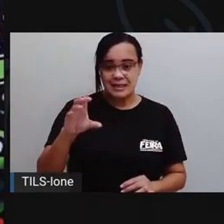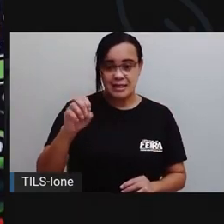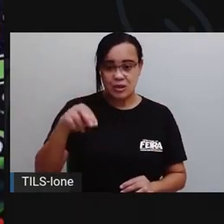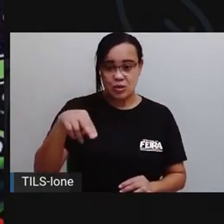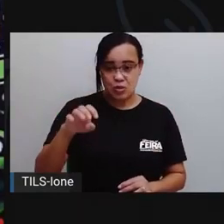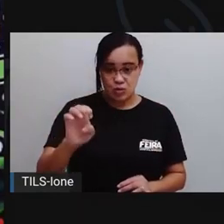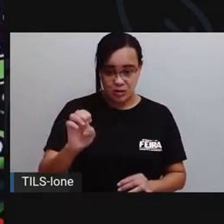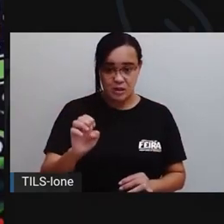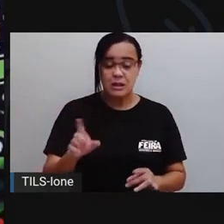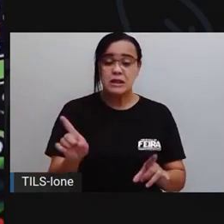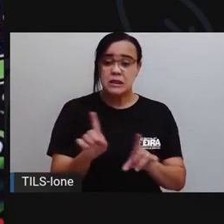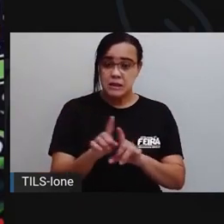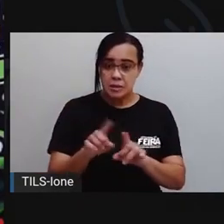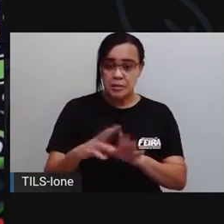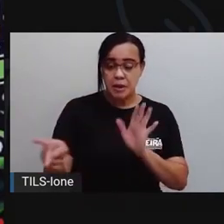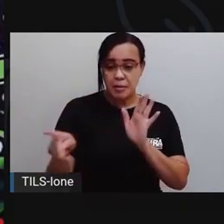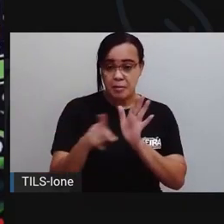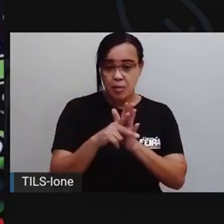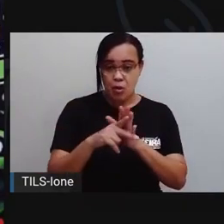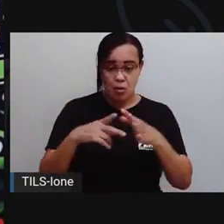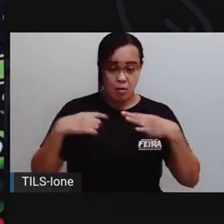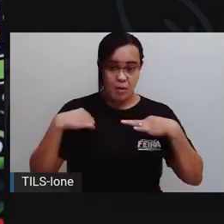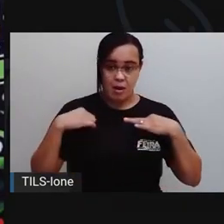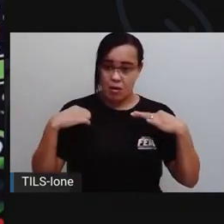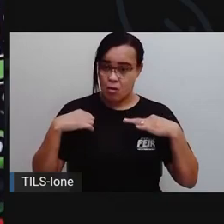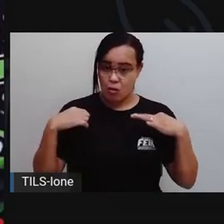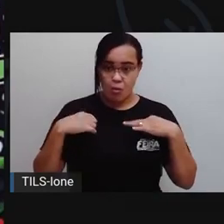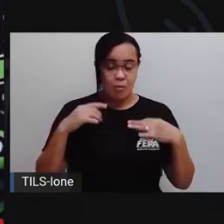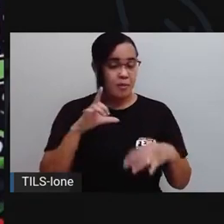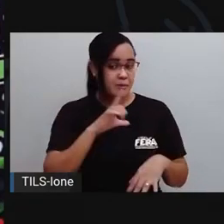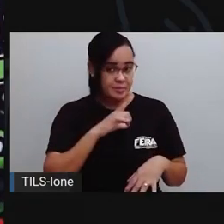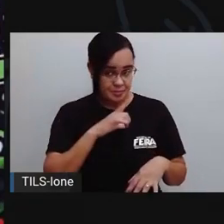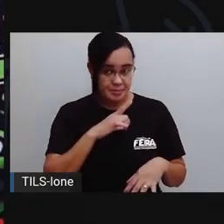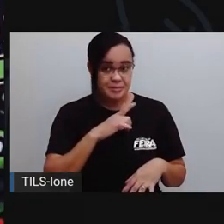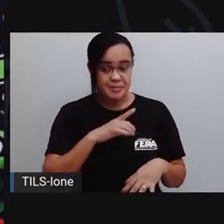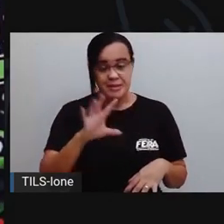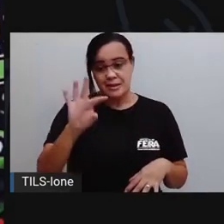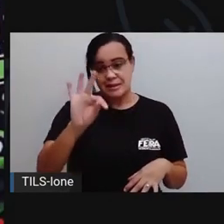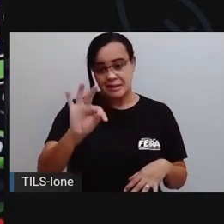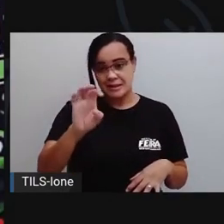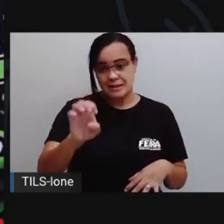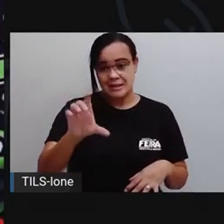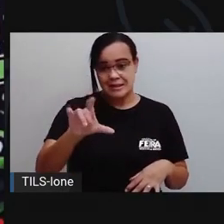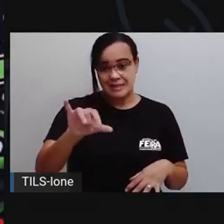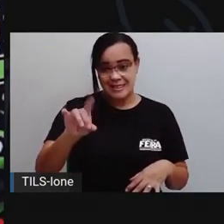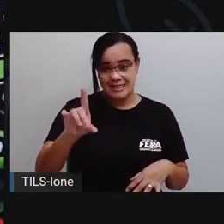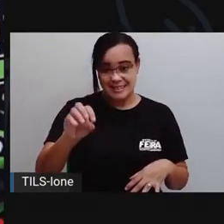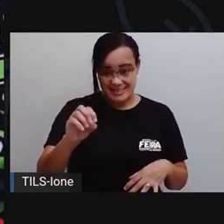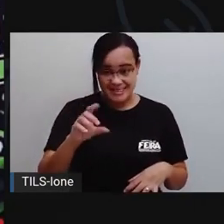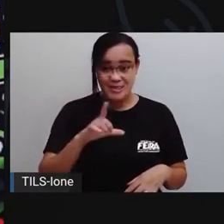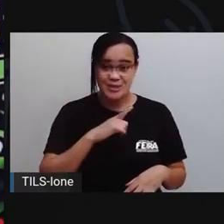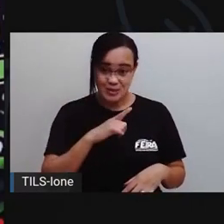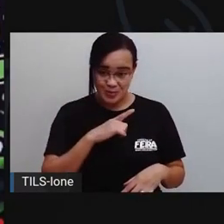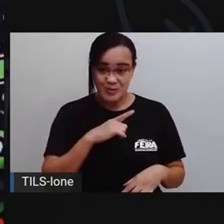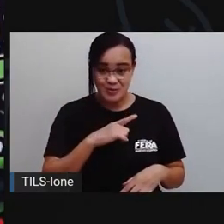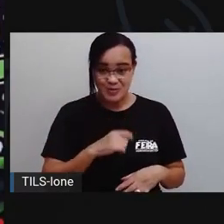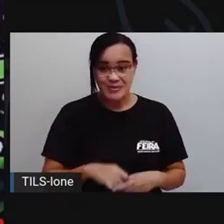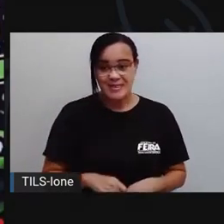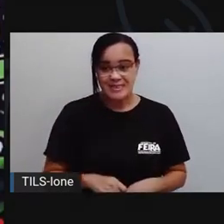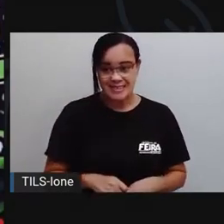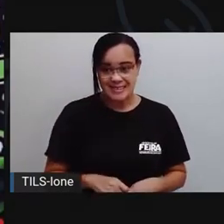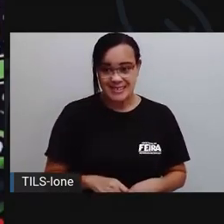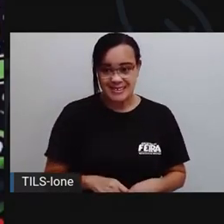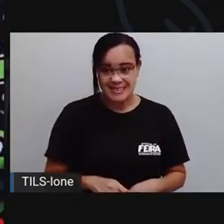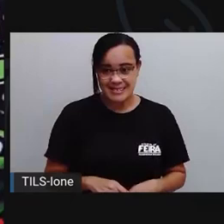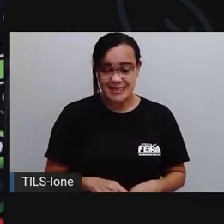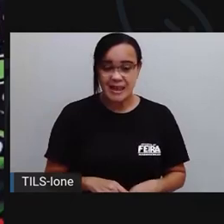cola própria para colar pano. Então, se aí na sua casa tiver alguém que gostou, falou assim, poxa, eu acho que eu vou fazer isso para vender,